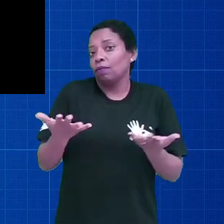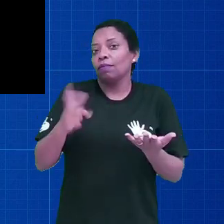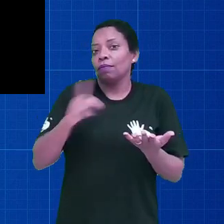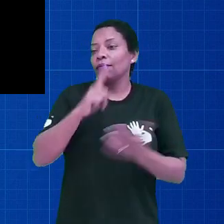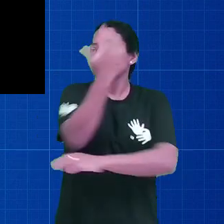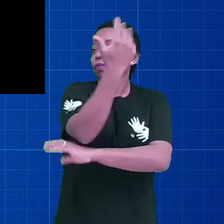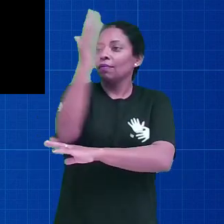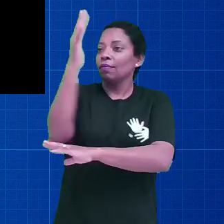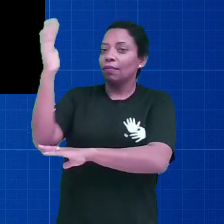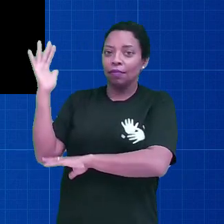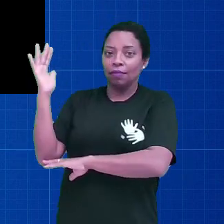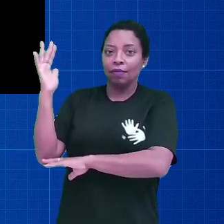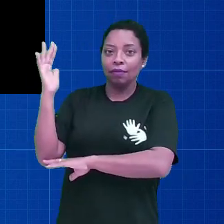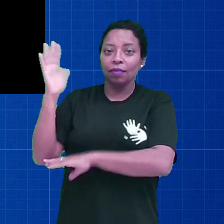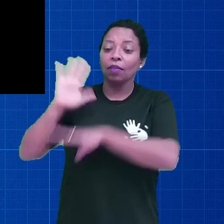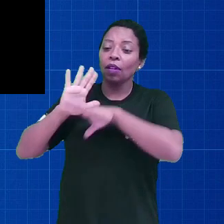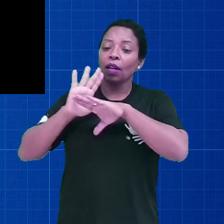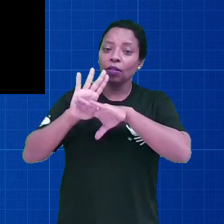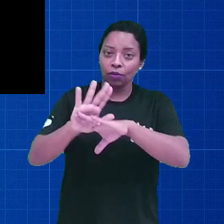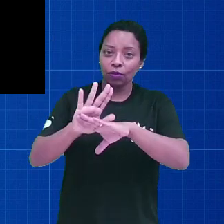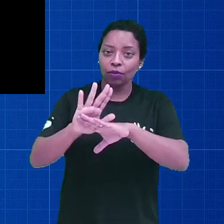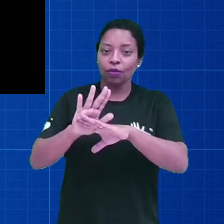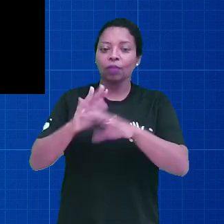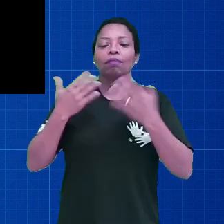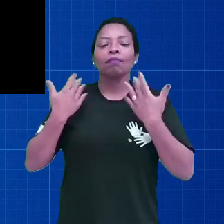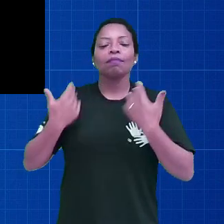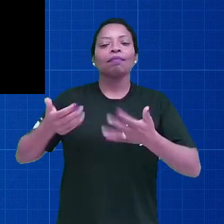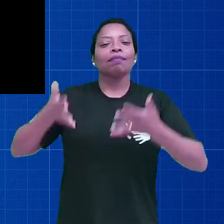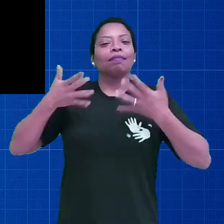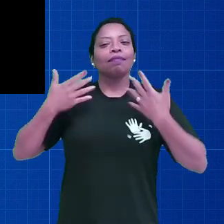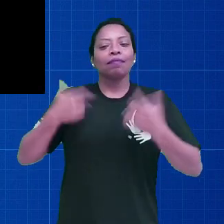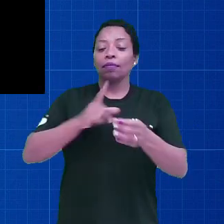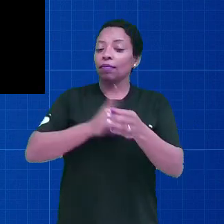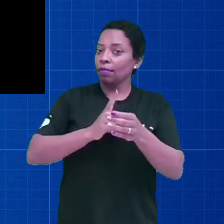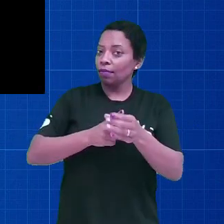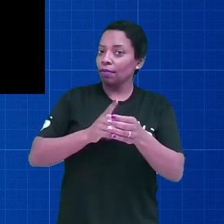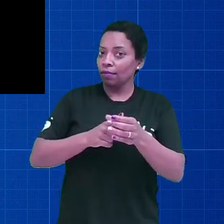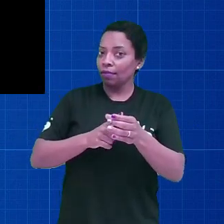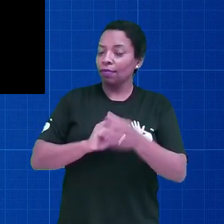amenizar essas ilhas de calor nas cidades.